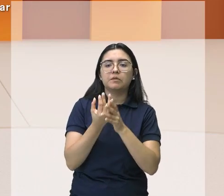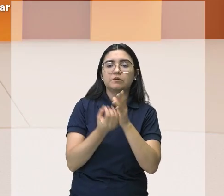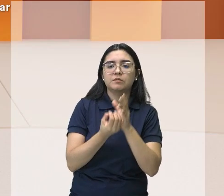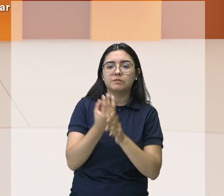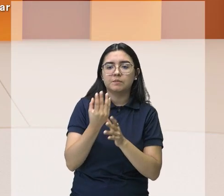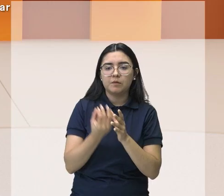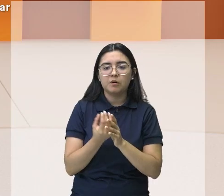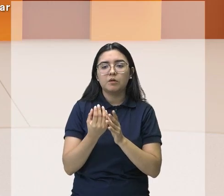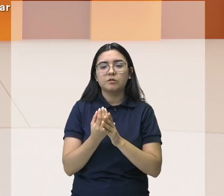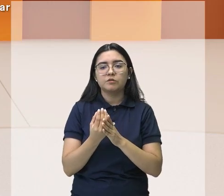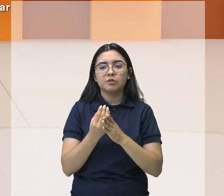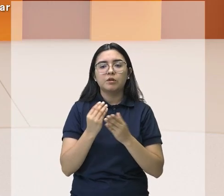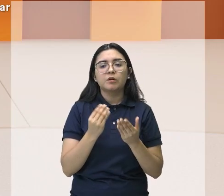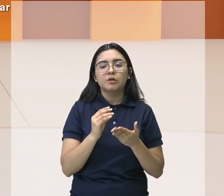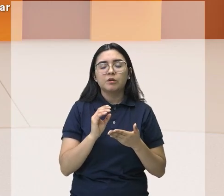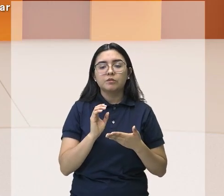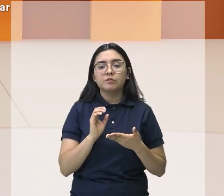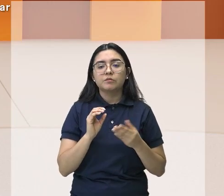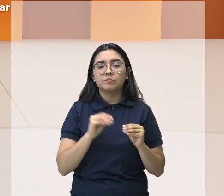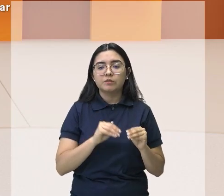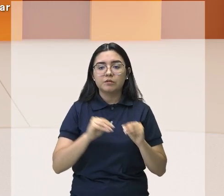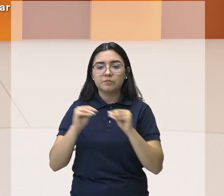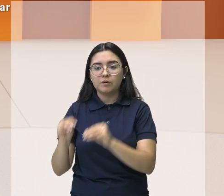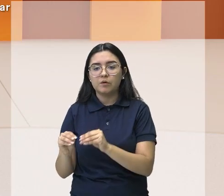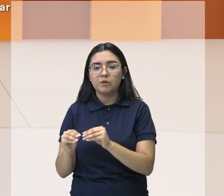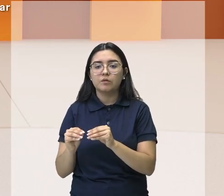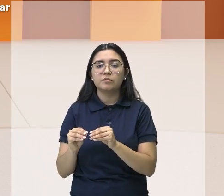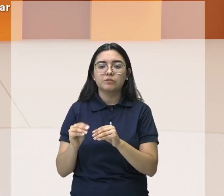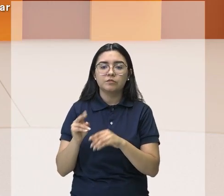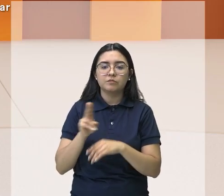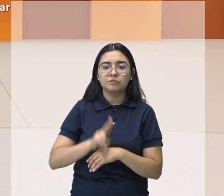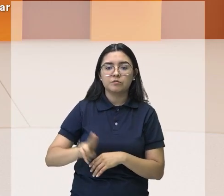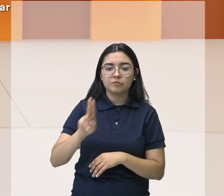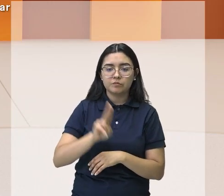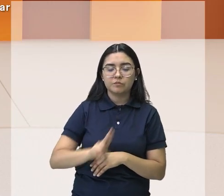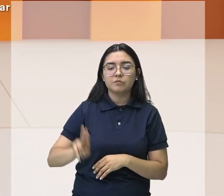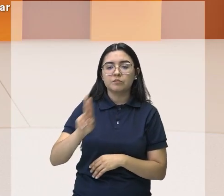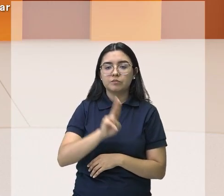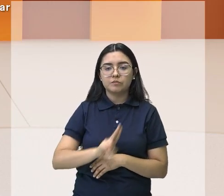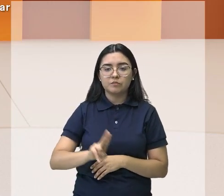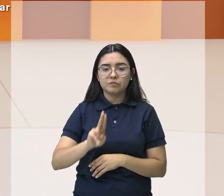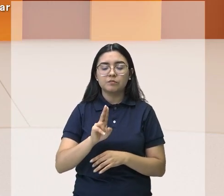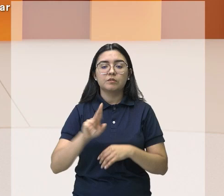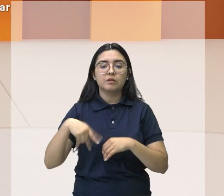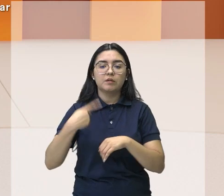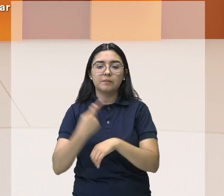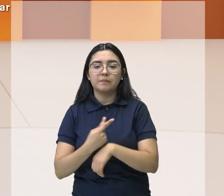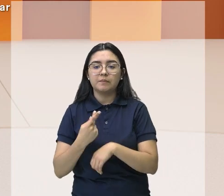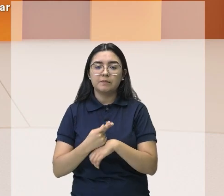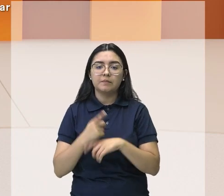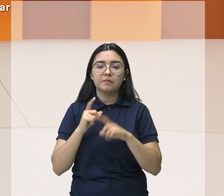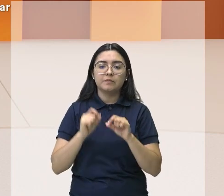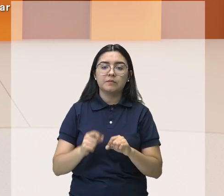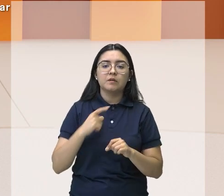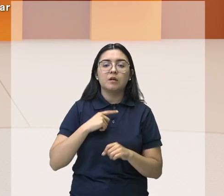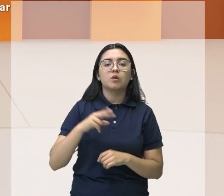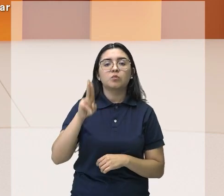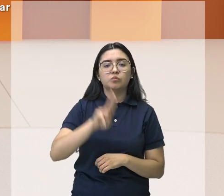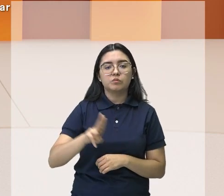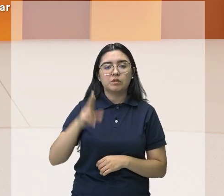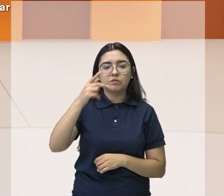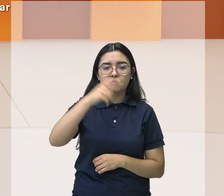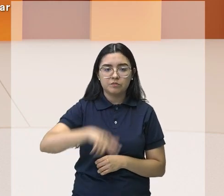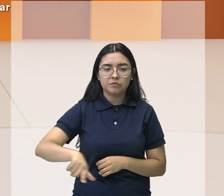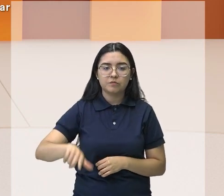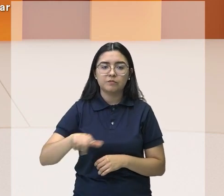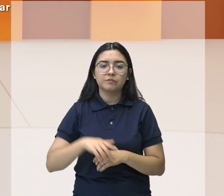o transporte e o consumo, a utilização e depois a